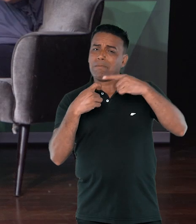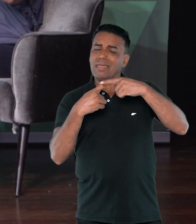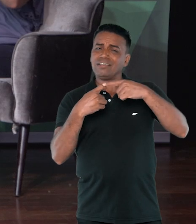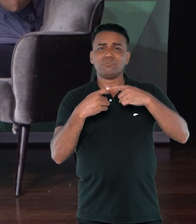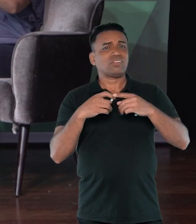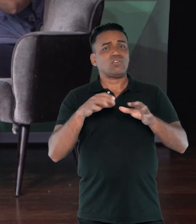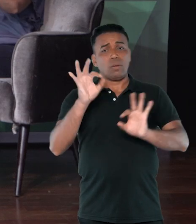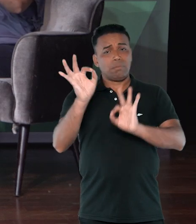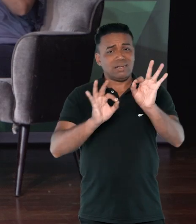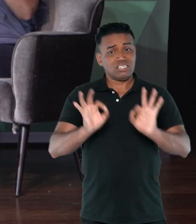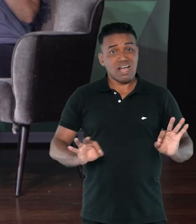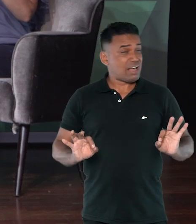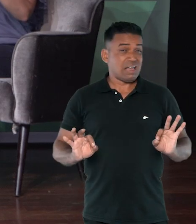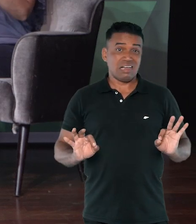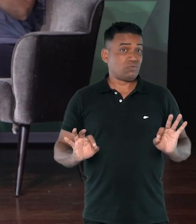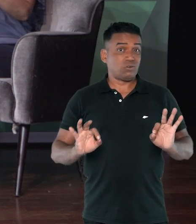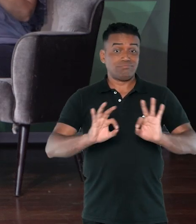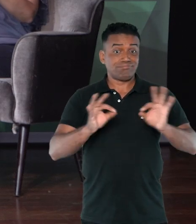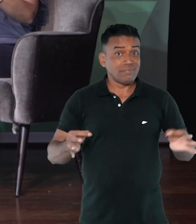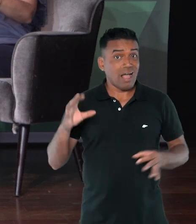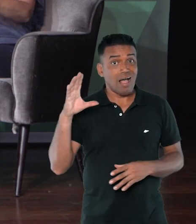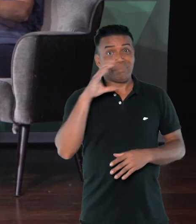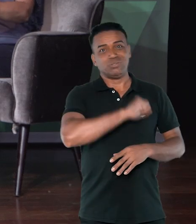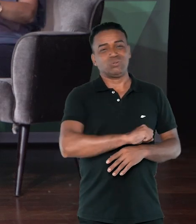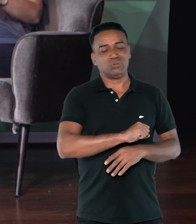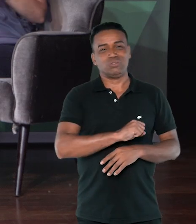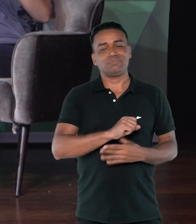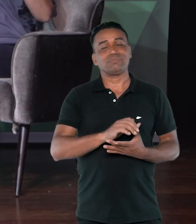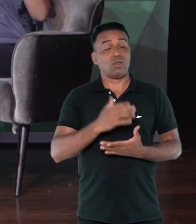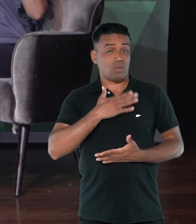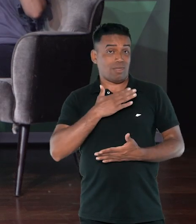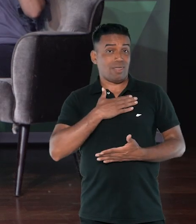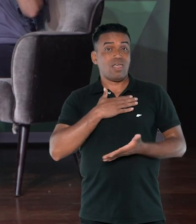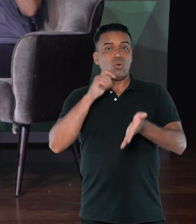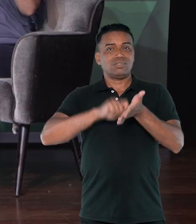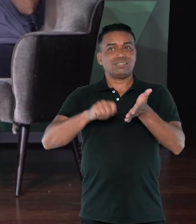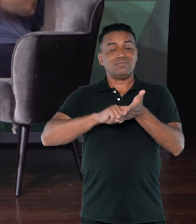cadência, coma, química, taquicardia, endoscopia,